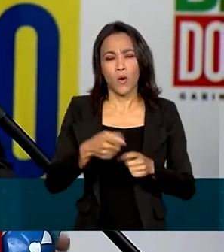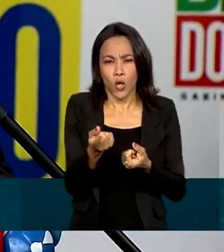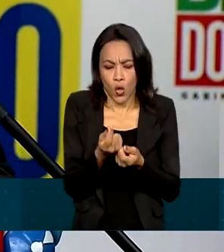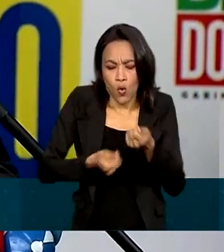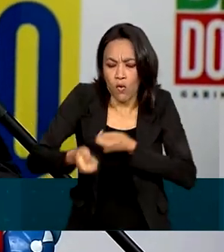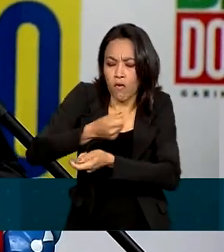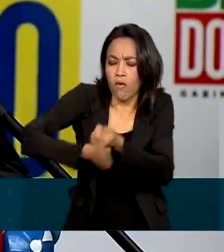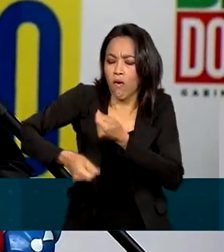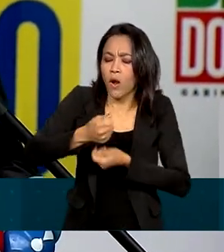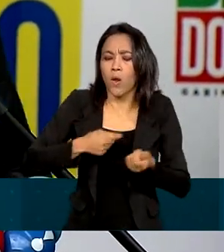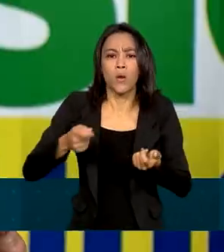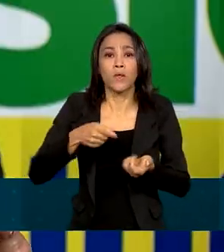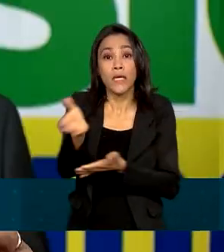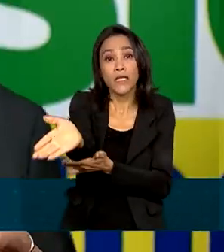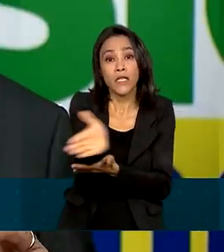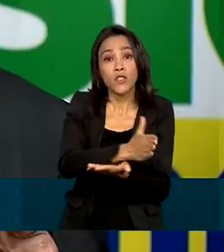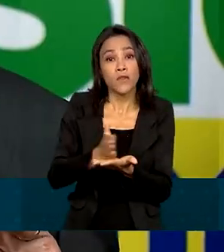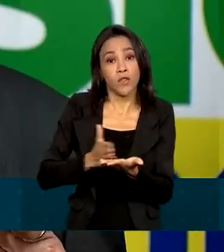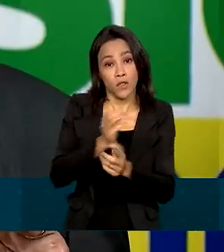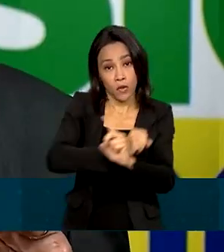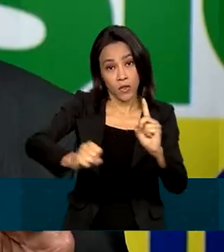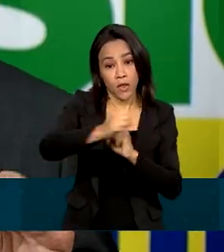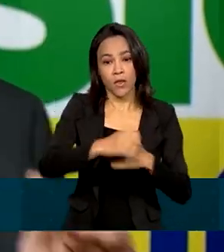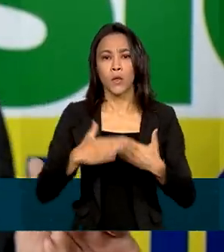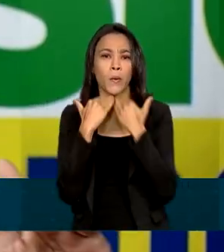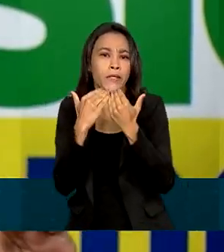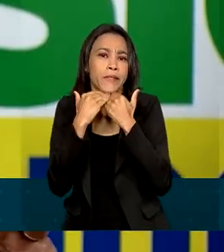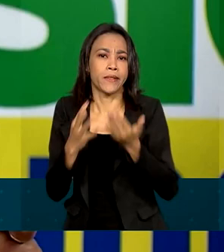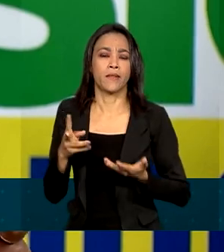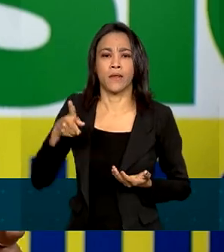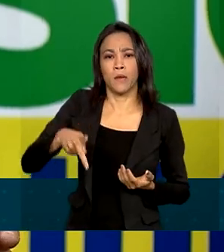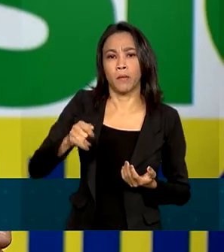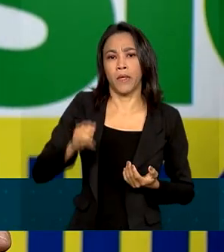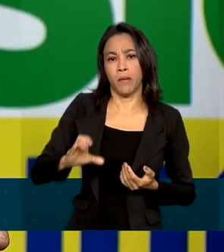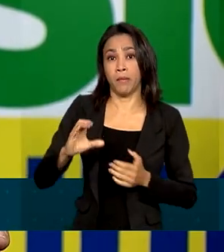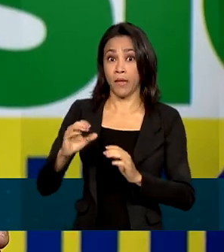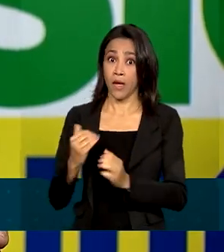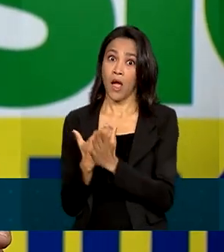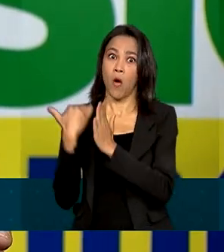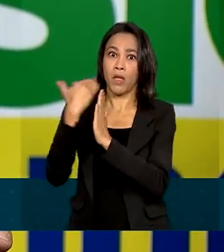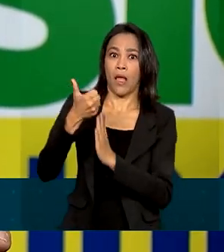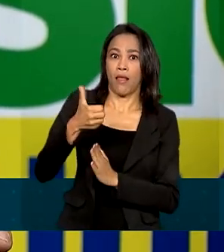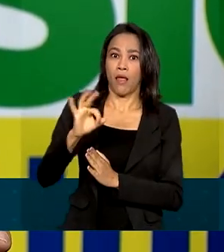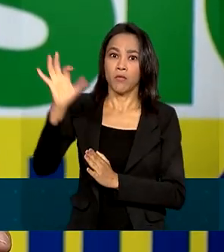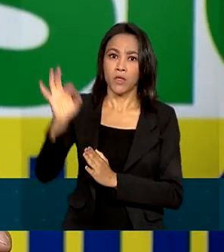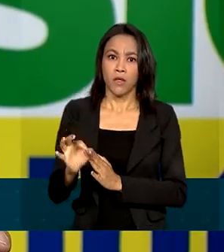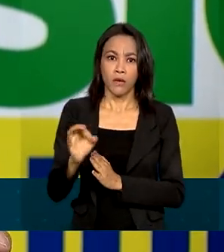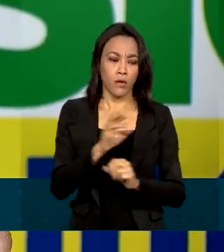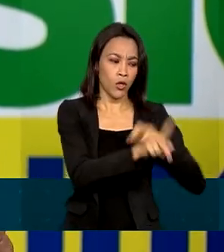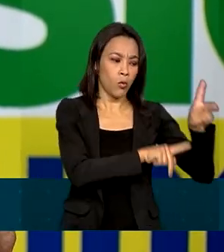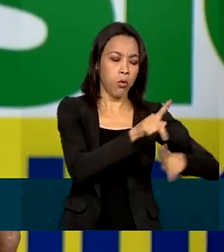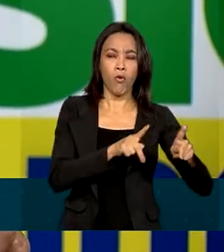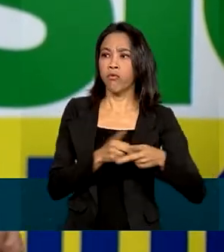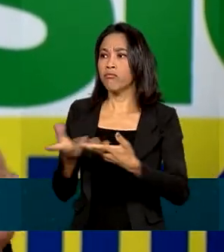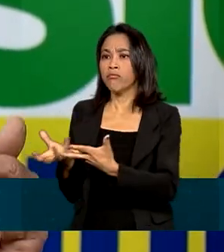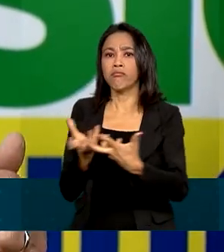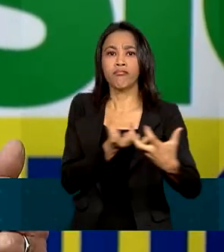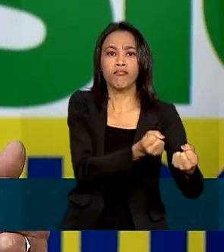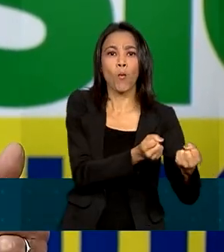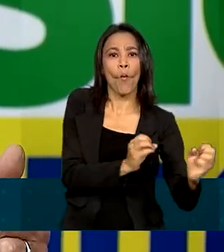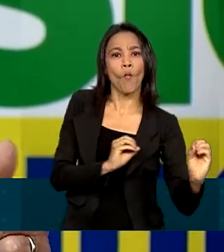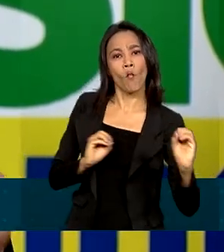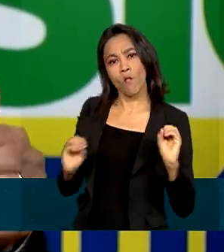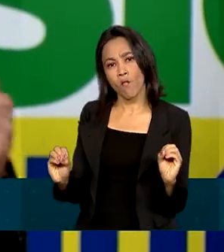com toda a sociedade. Não adianta o PIB crescer 10% e o povo não participar desse crescimento. Aliás, o povo